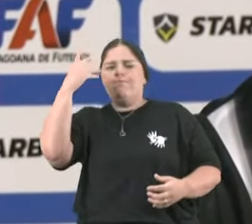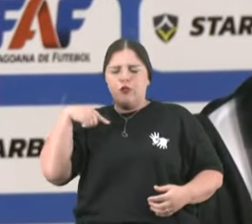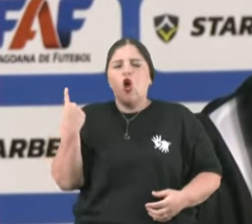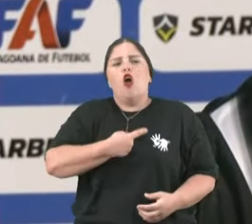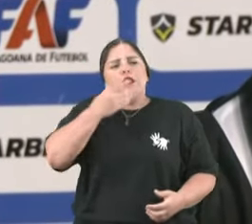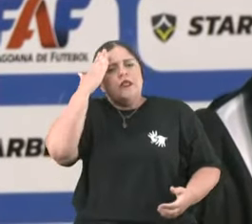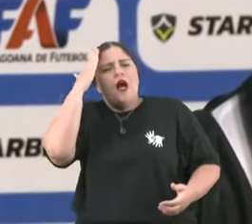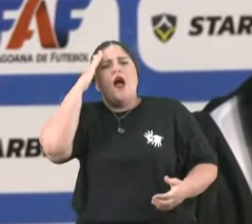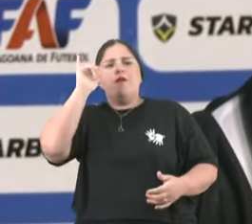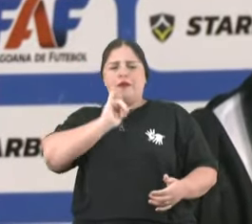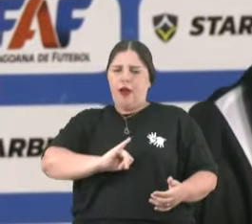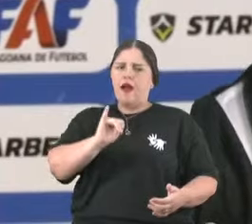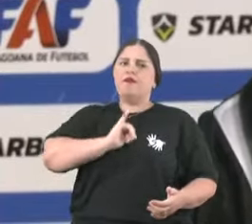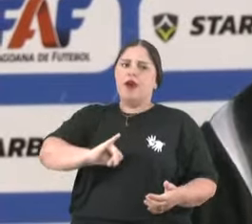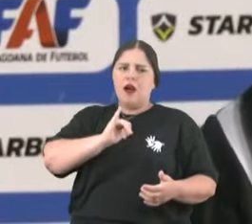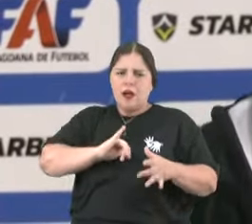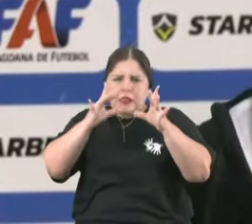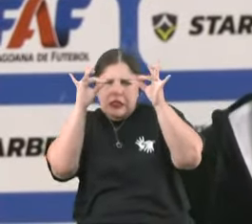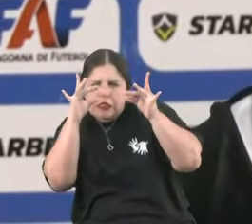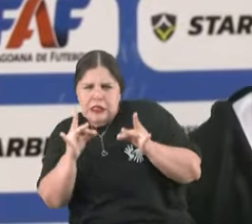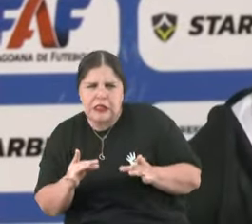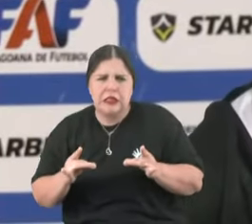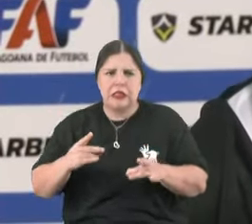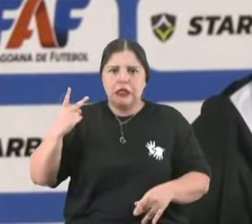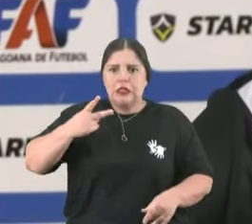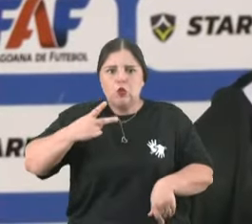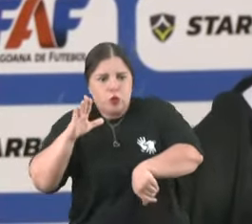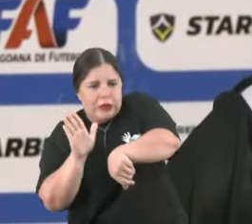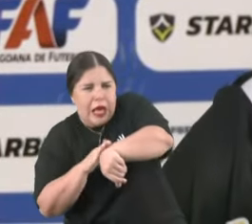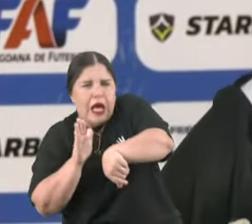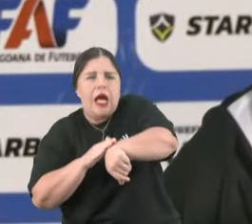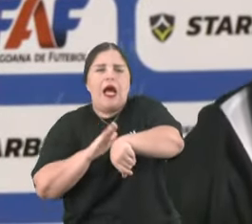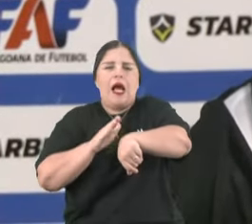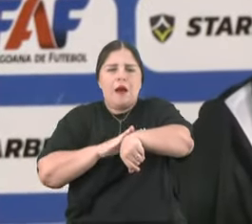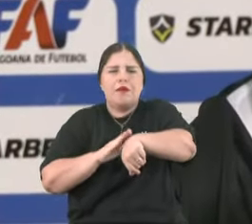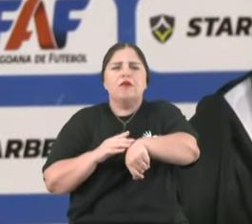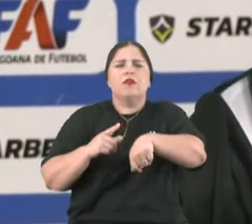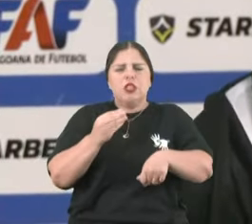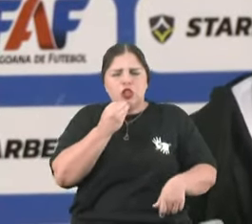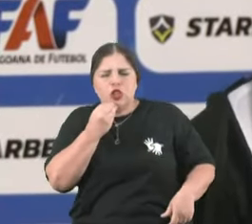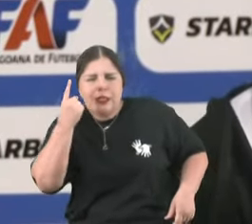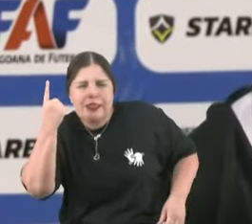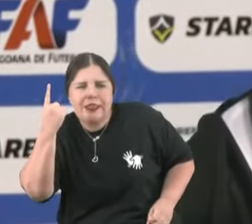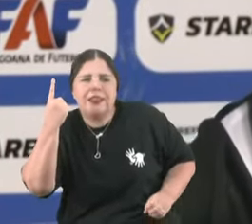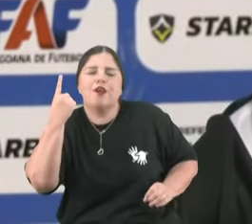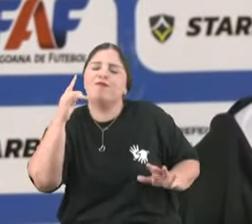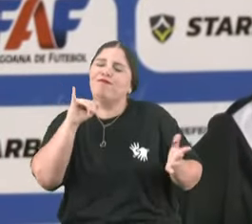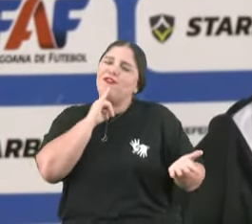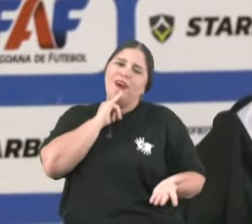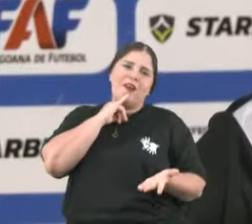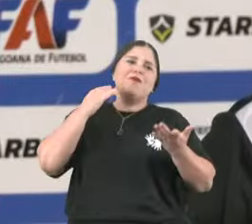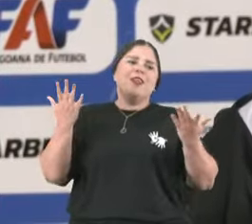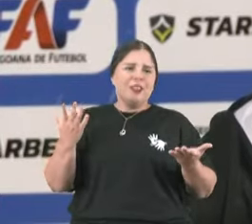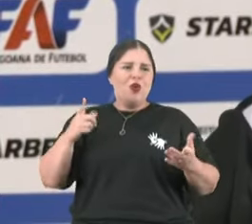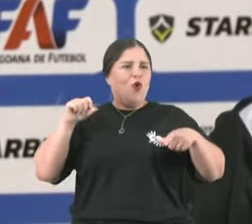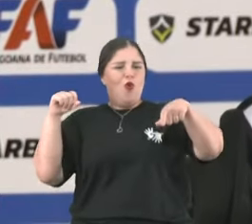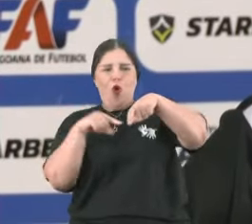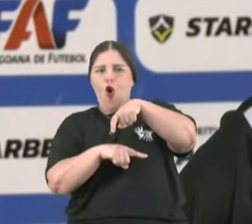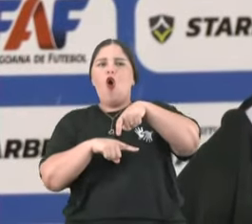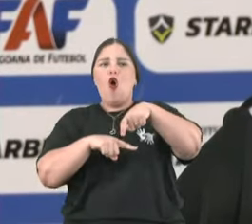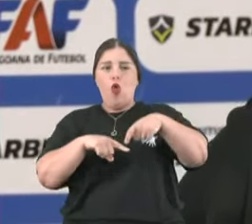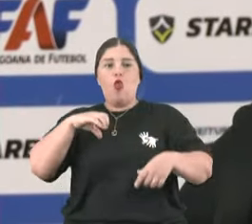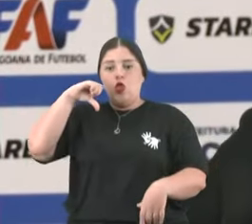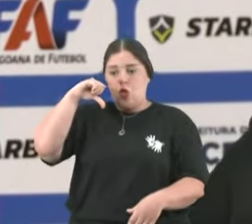que o jogo seria definido em detalhes. Nós tivemos chance no primeiro tempo, eles também tiveram. Infelizmente, a gente acabou tomando gol, mas tem 90 minutos para a gente poder reverter essa situação